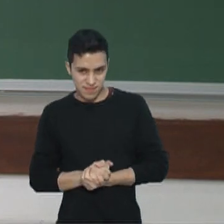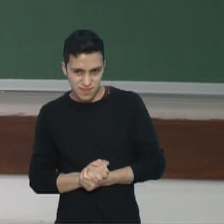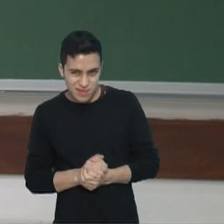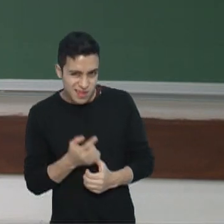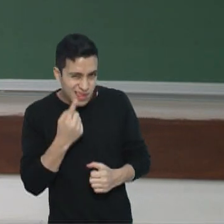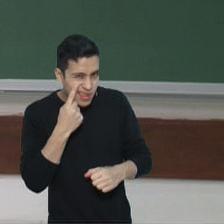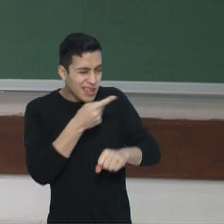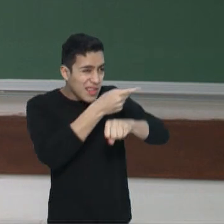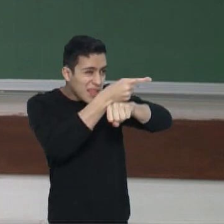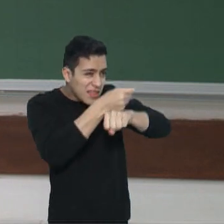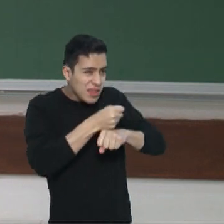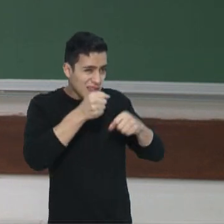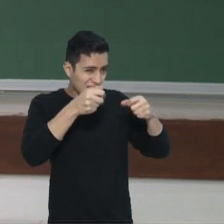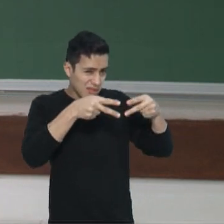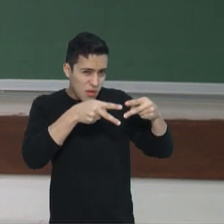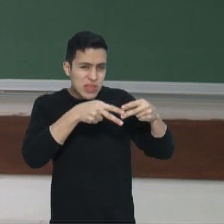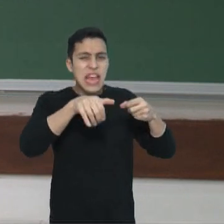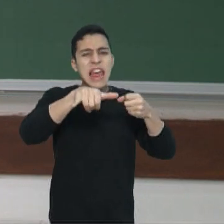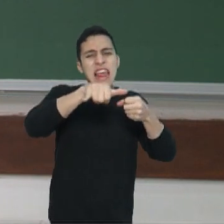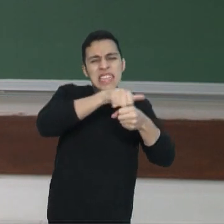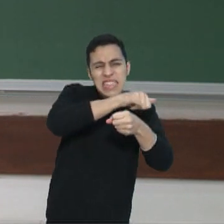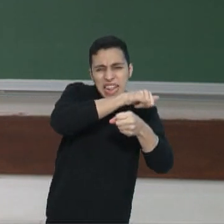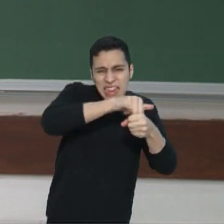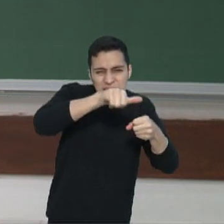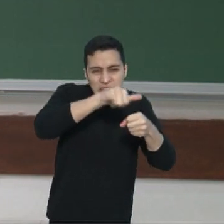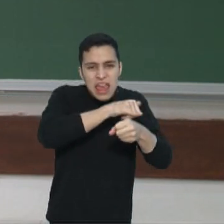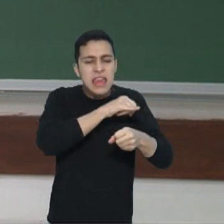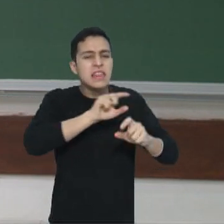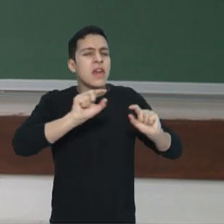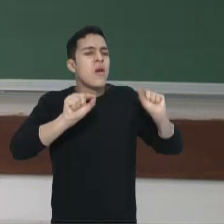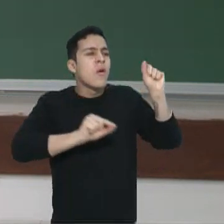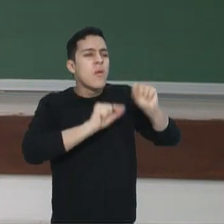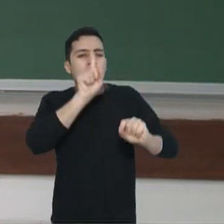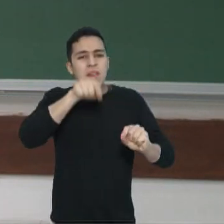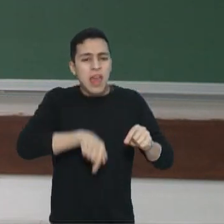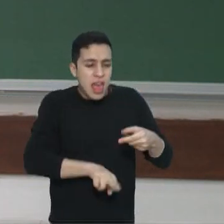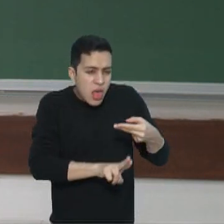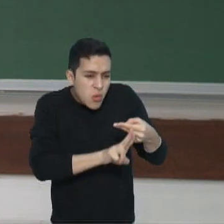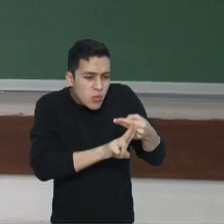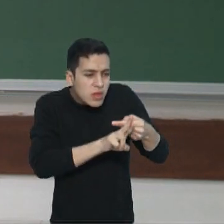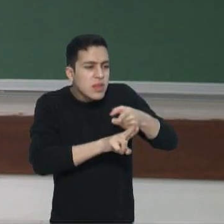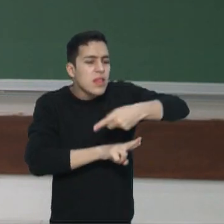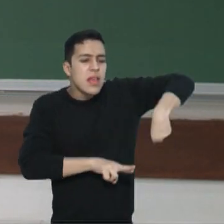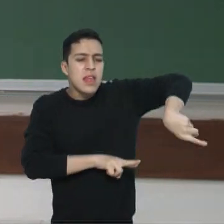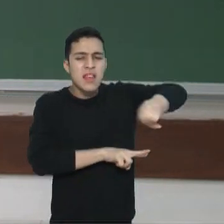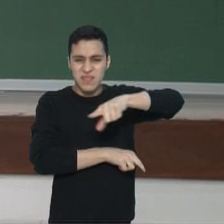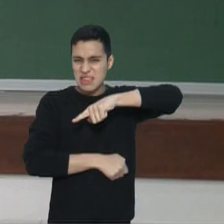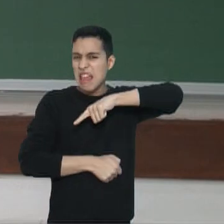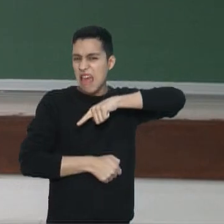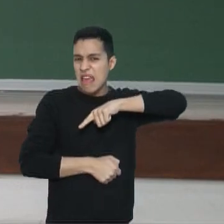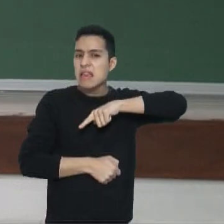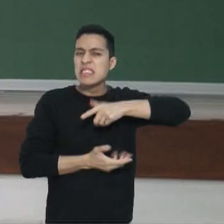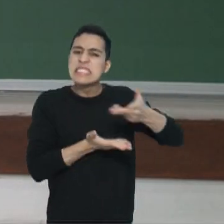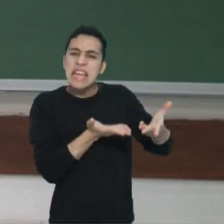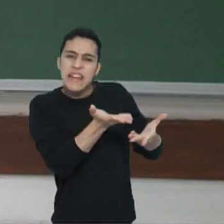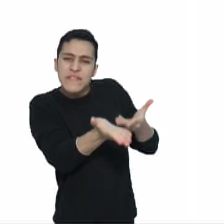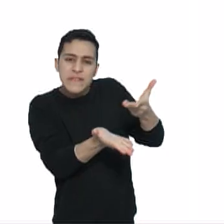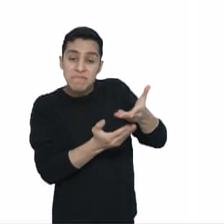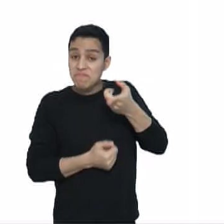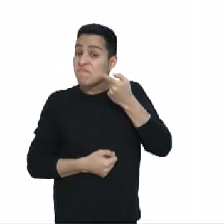Identificou quais são os dois recursos para dizer sobre a utilização desse serviço? Então, confira a sua resposta.